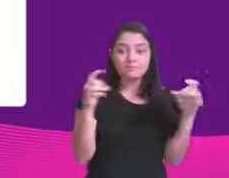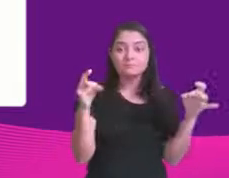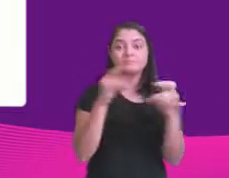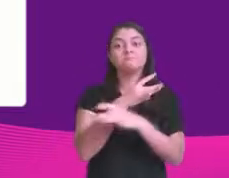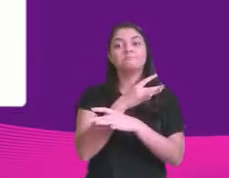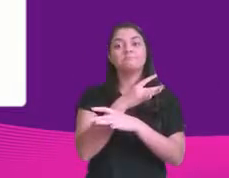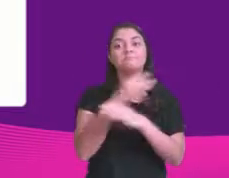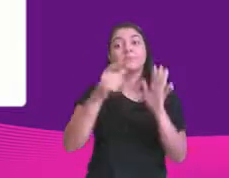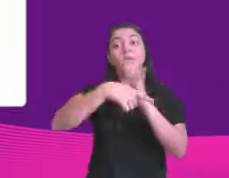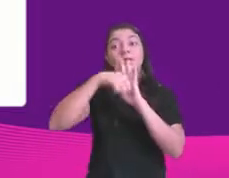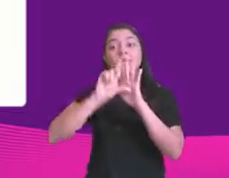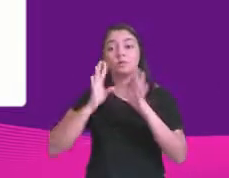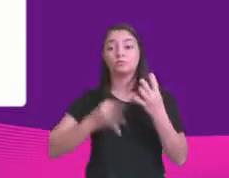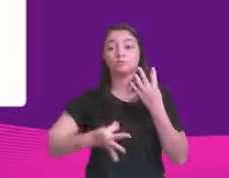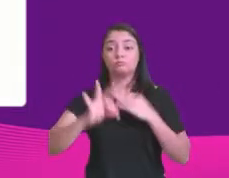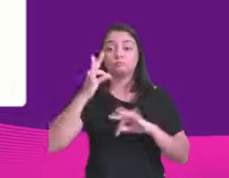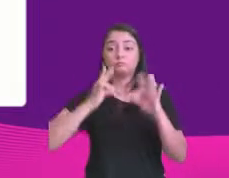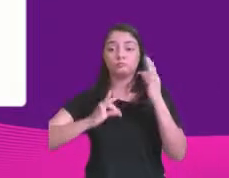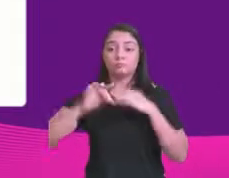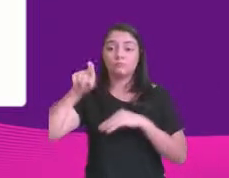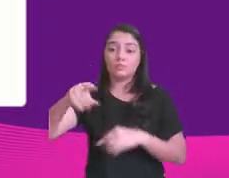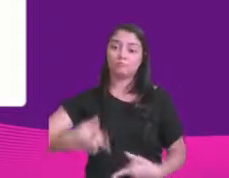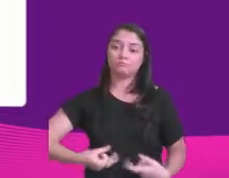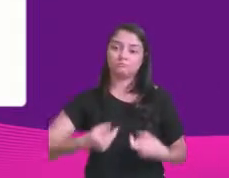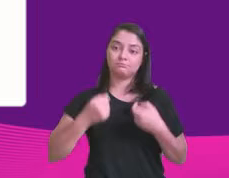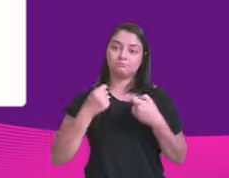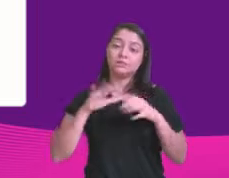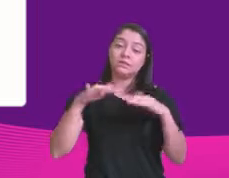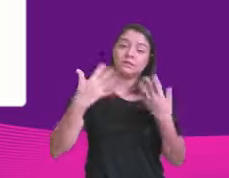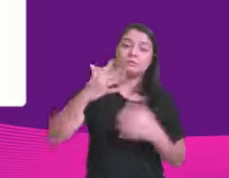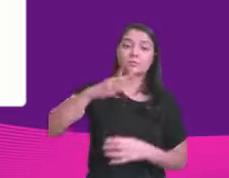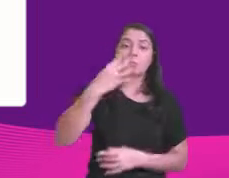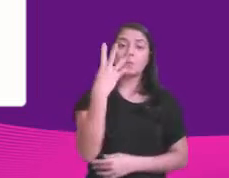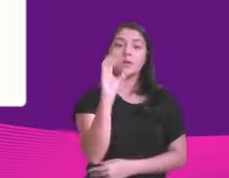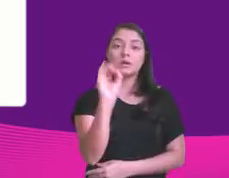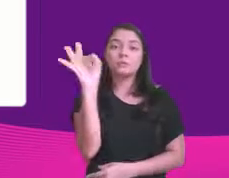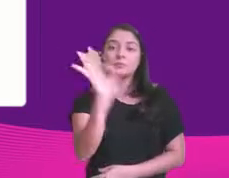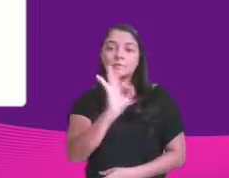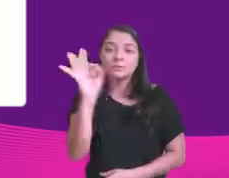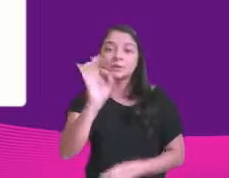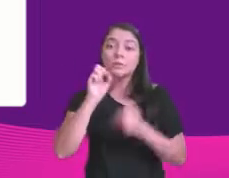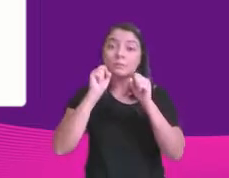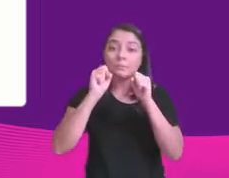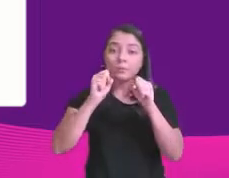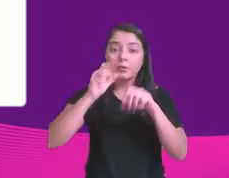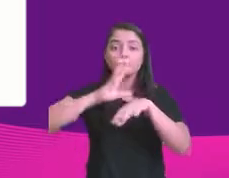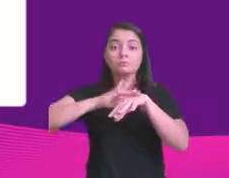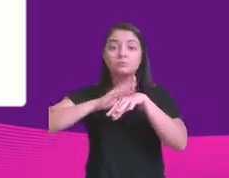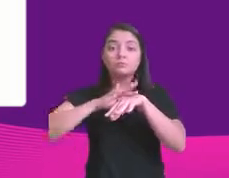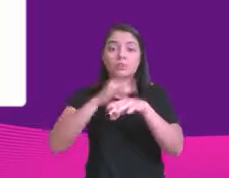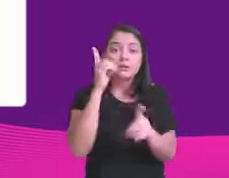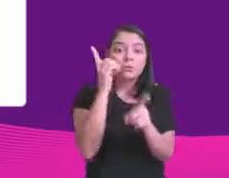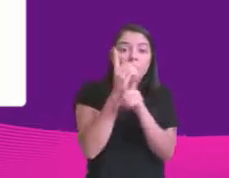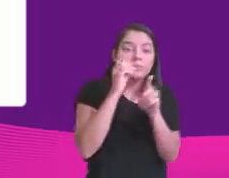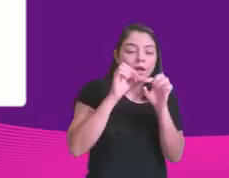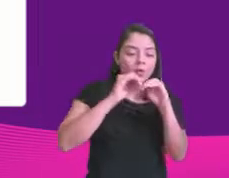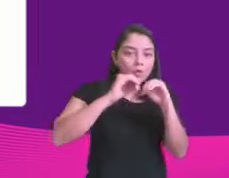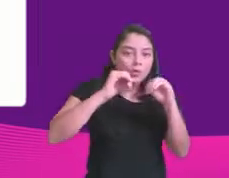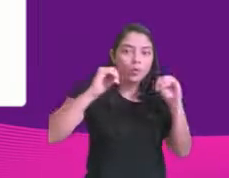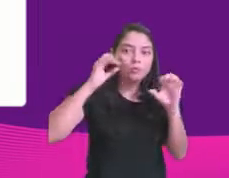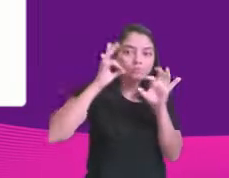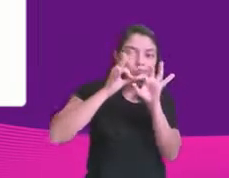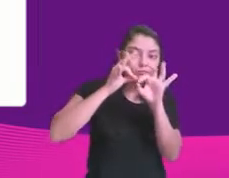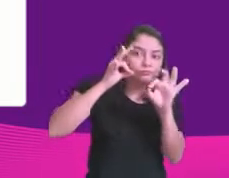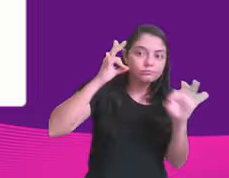Então, até 40% dos casos, você pode ter uma discordância de presença de doença macroscópica já no início do tratamento adjuvante,